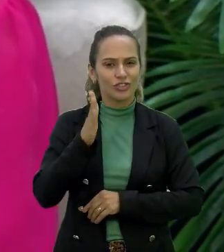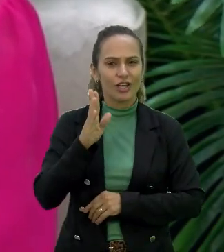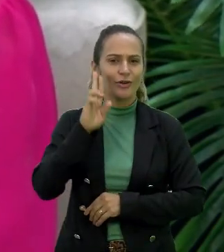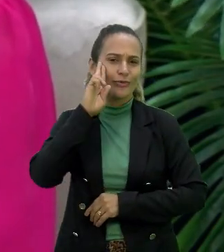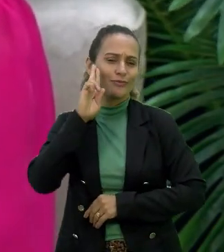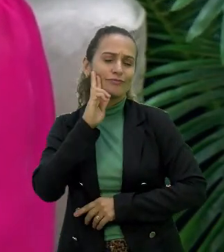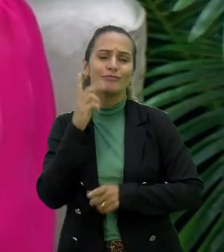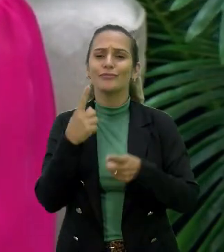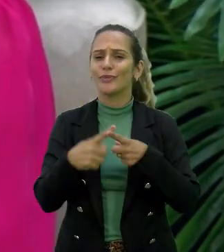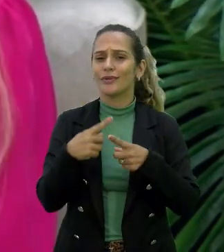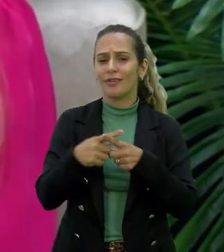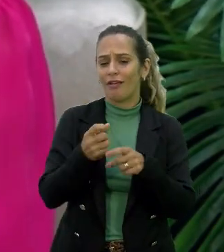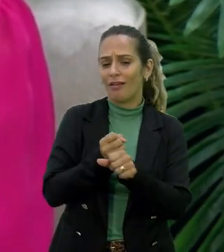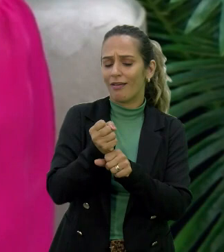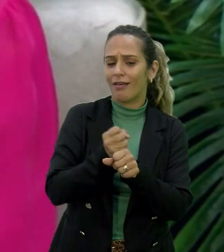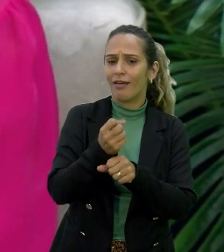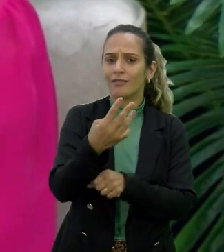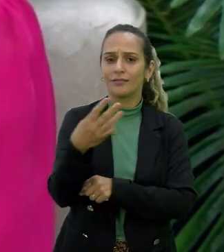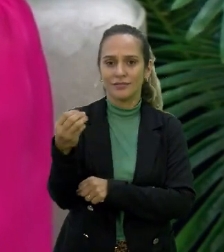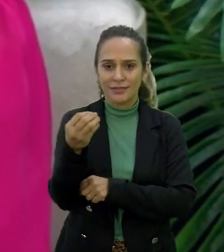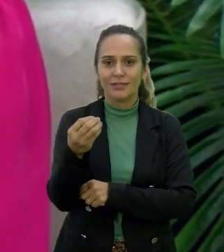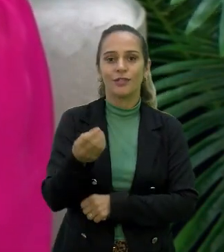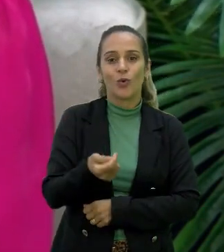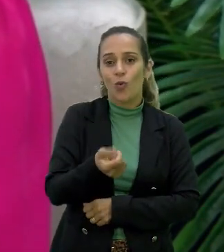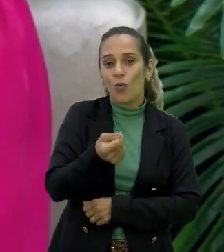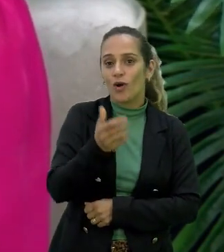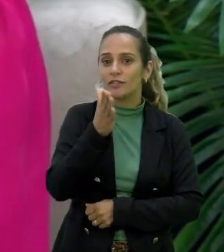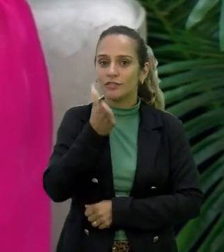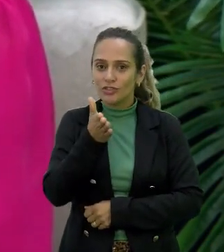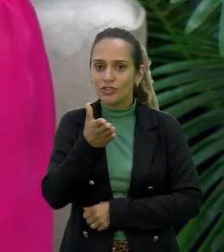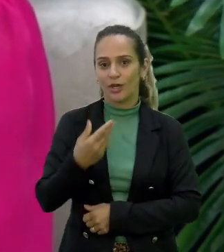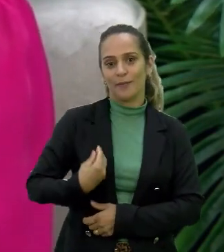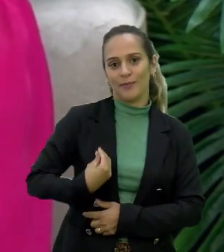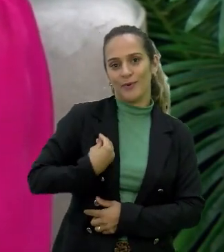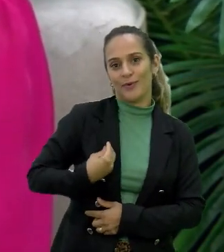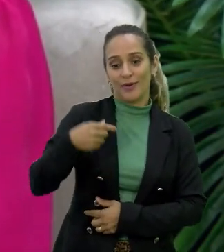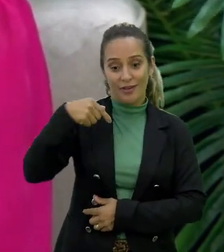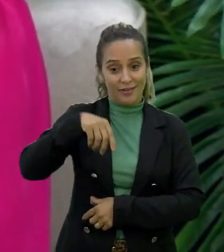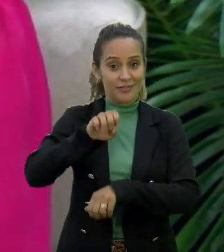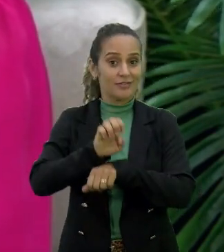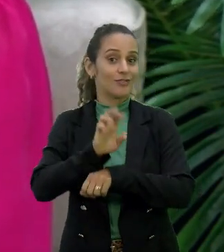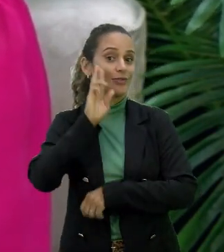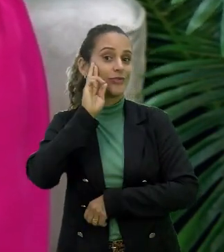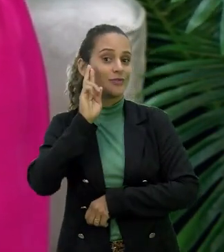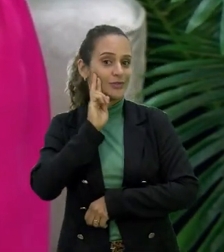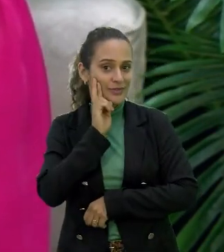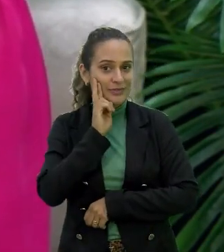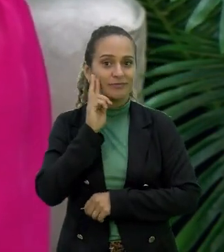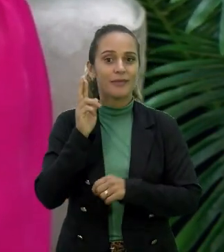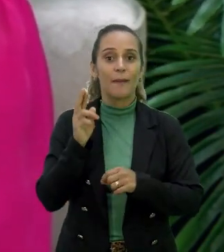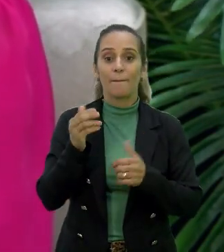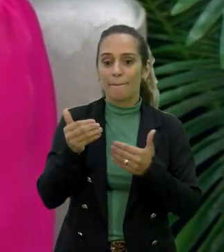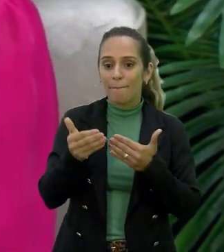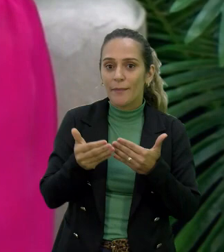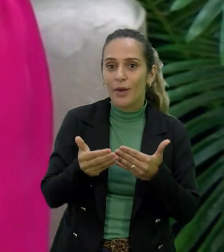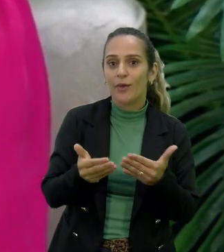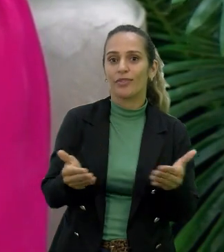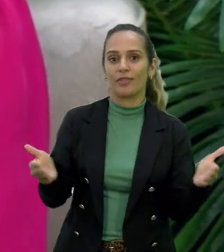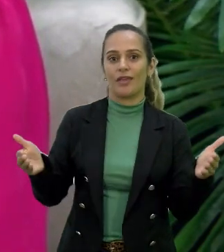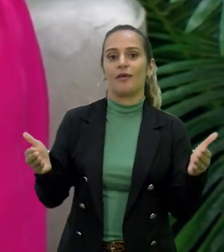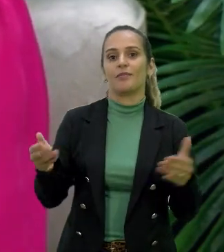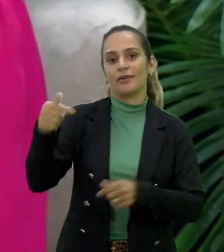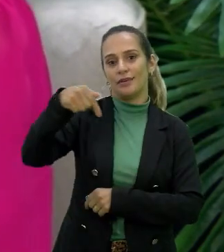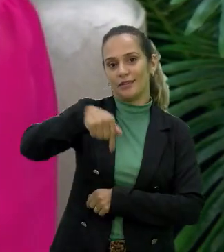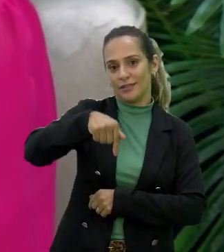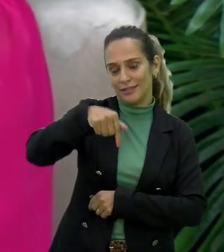me considero já rondoniense porque já moro aqui há 30 anos quase 30 anos eu moro aqui em Rondônia mais tempo que